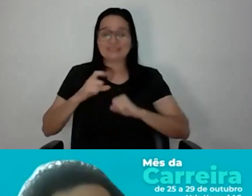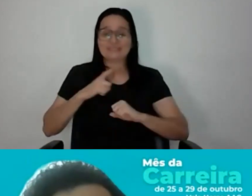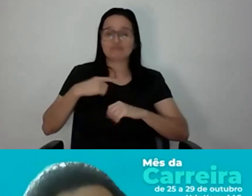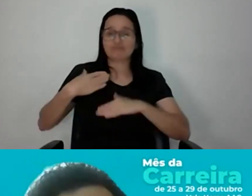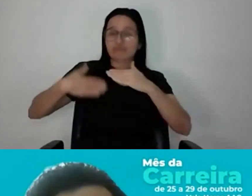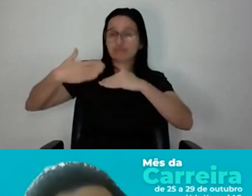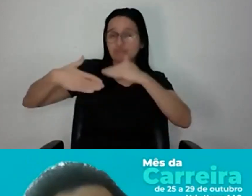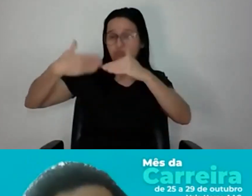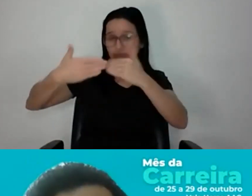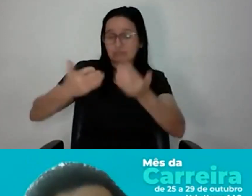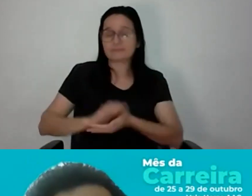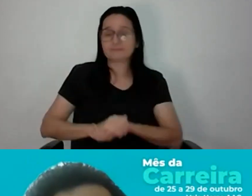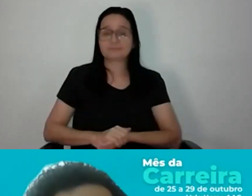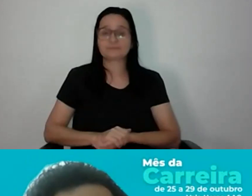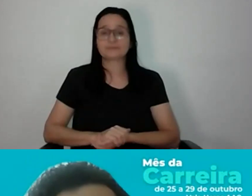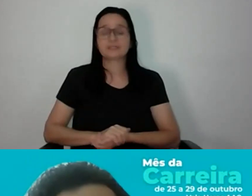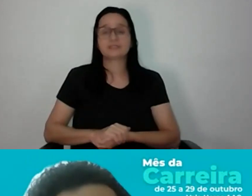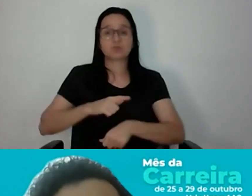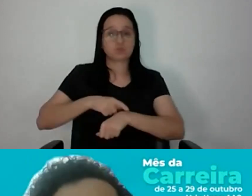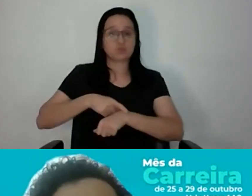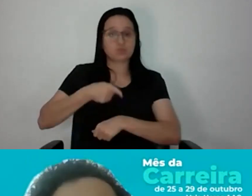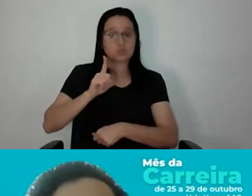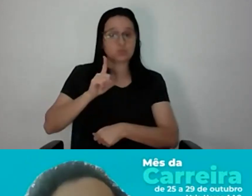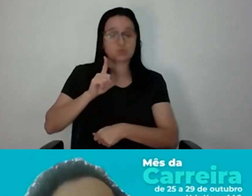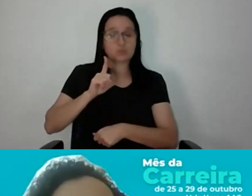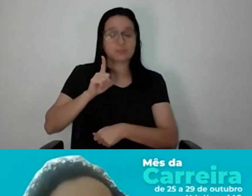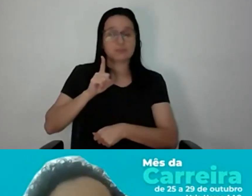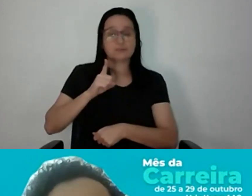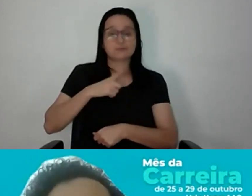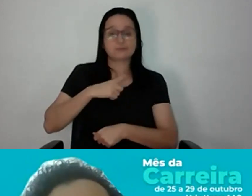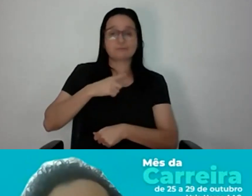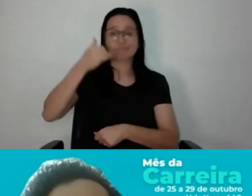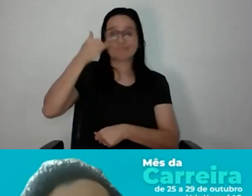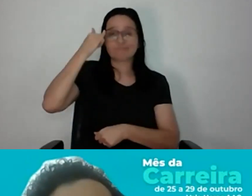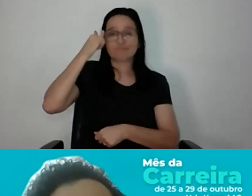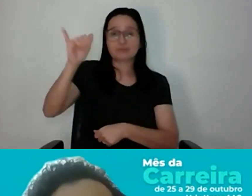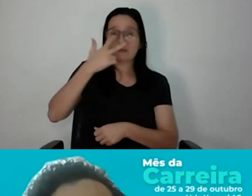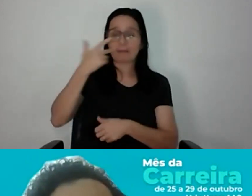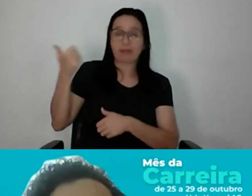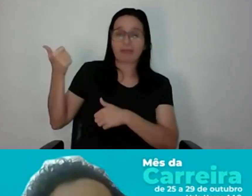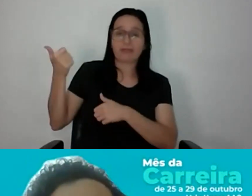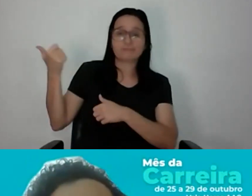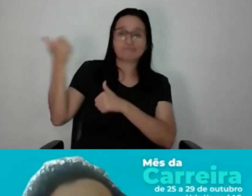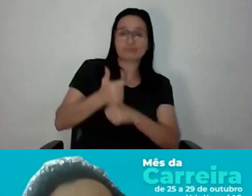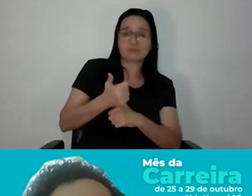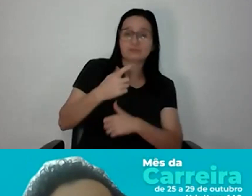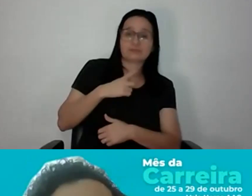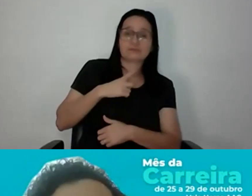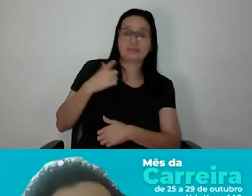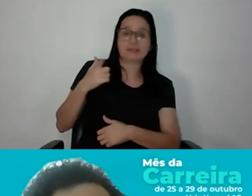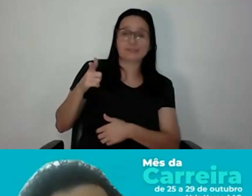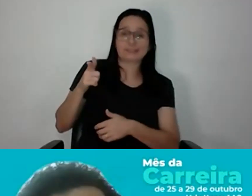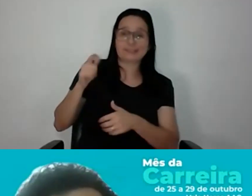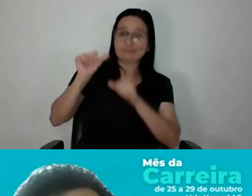carreira. Às 13 horas a gente tem Se Desvencilhando da Síndrome do Impostor, um tema totalmente relevante nesse momento que a gente